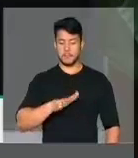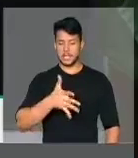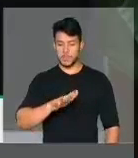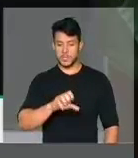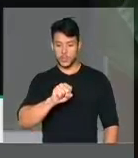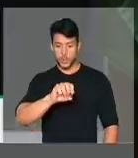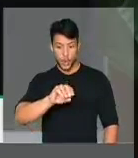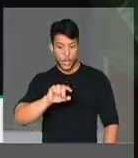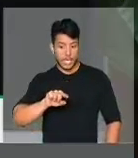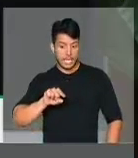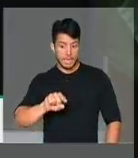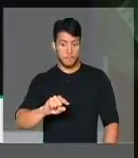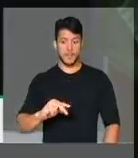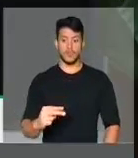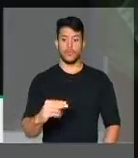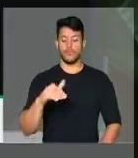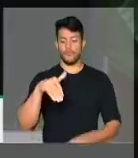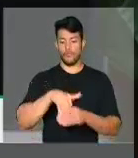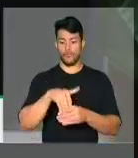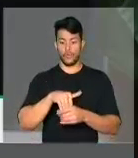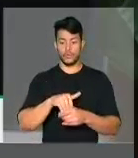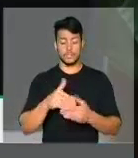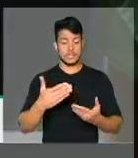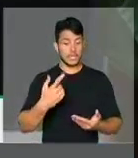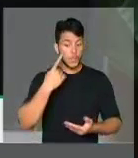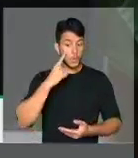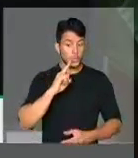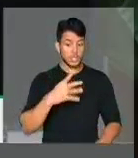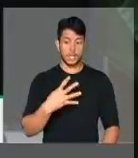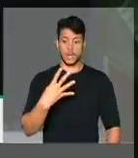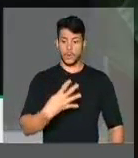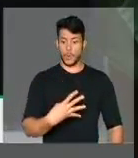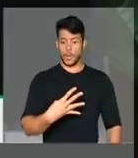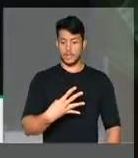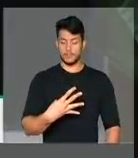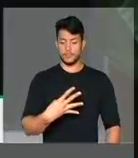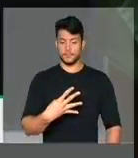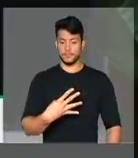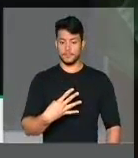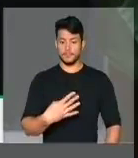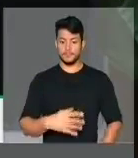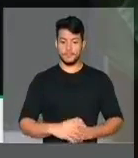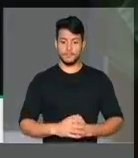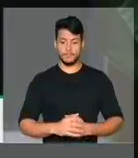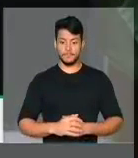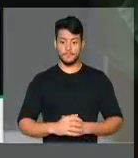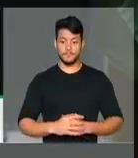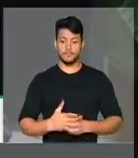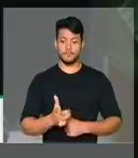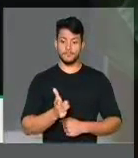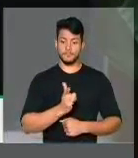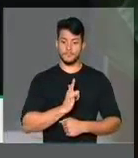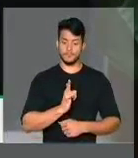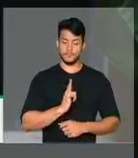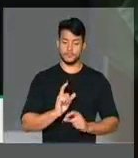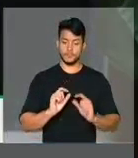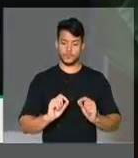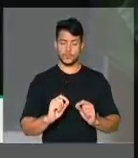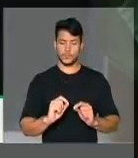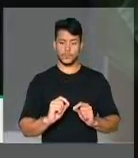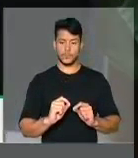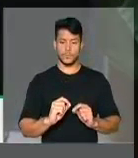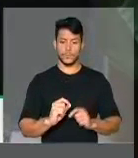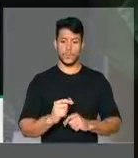Eu estive no dia 3, com o dia 4, no começo de encerramento de Bonito, onde o Gustavo, com seu